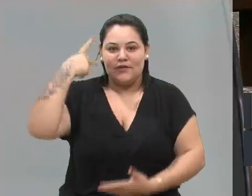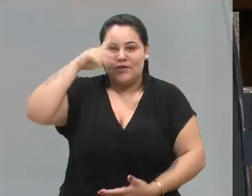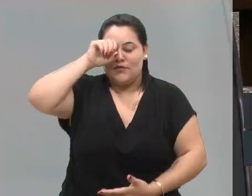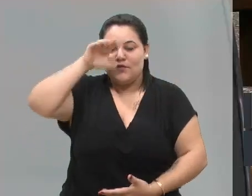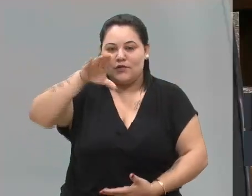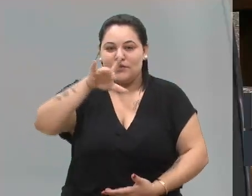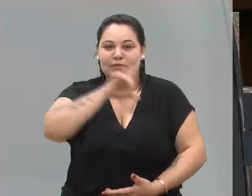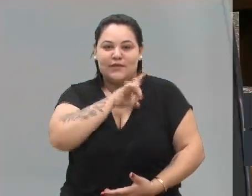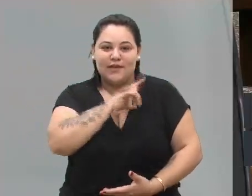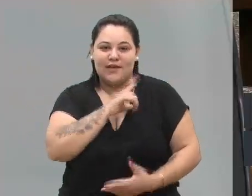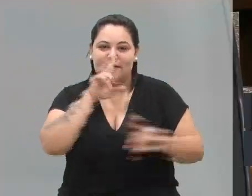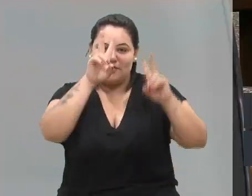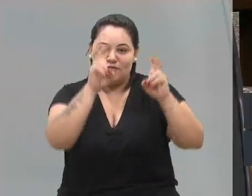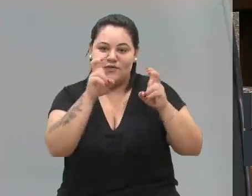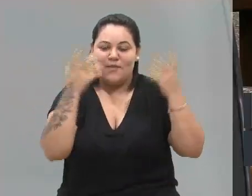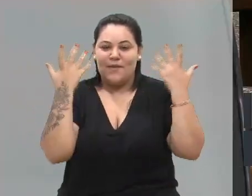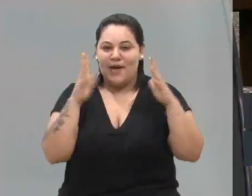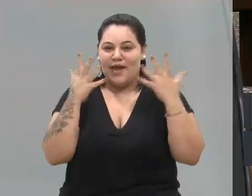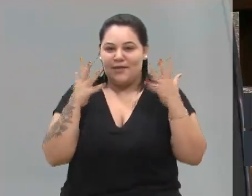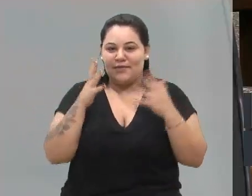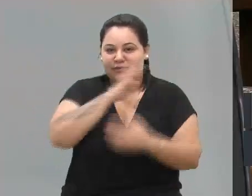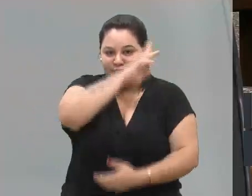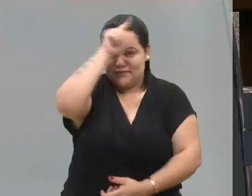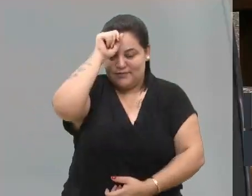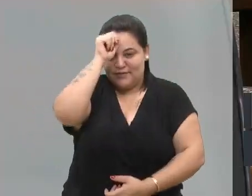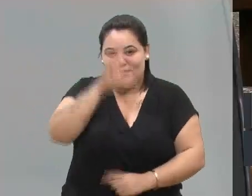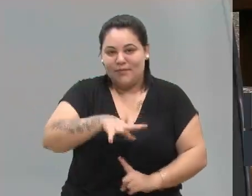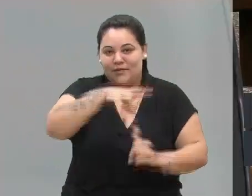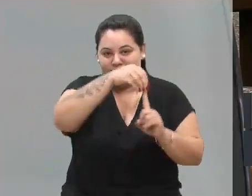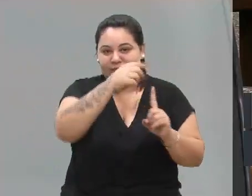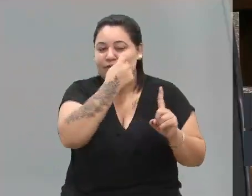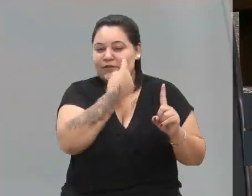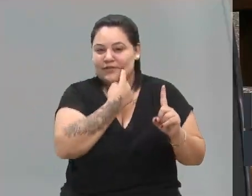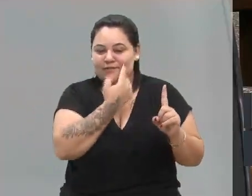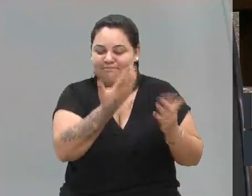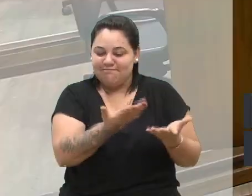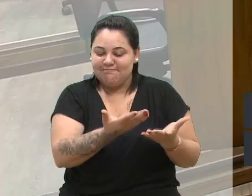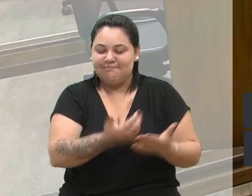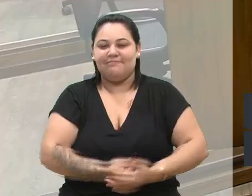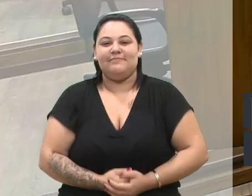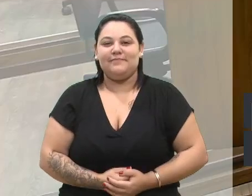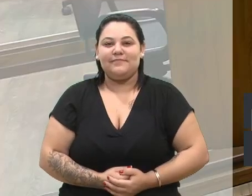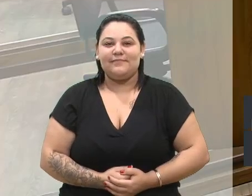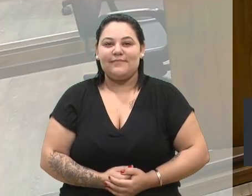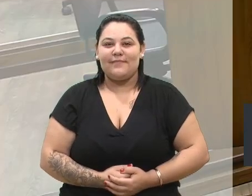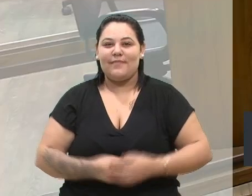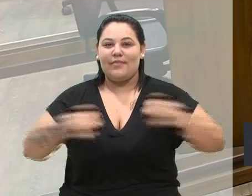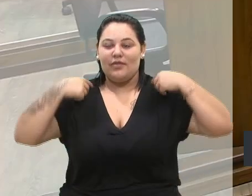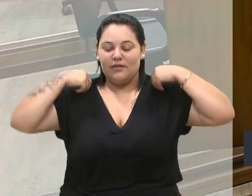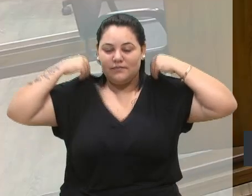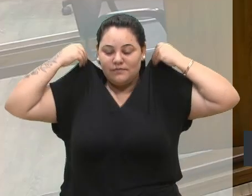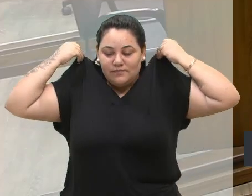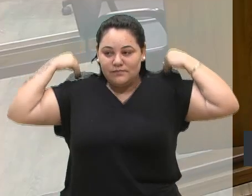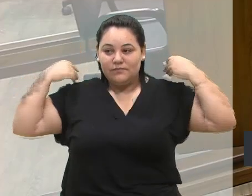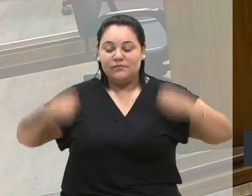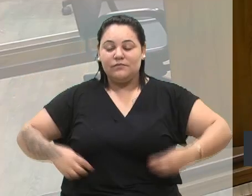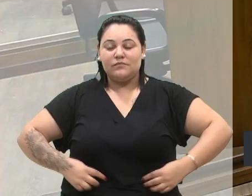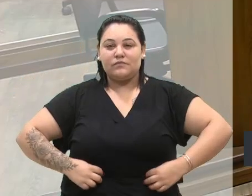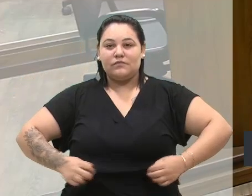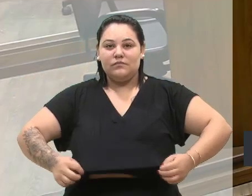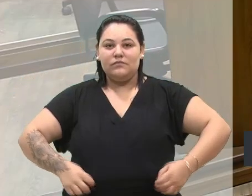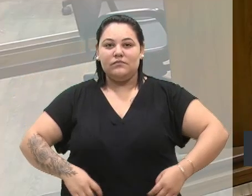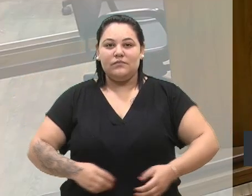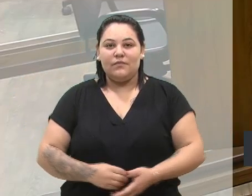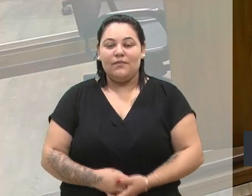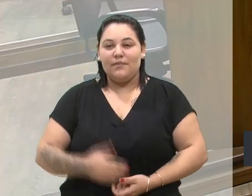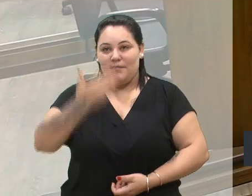tema, parabéns à Prefeitura Municipal, parabéns principalmente ao secretário Wagner Petrini. Obrigado, vereador Adam. Então, senhora